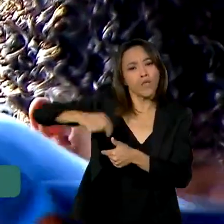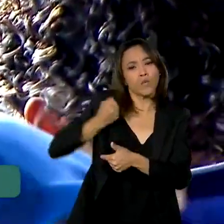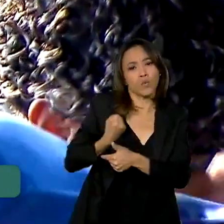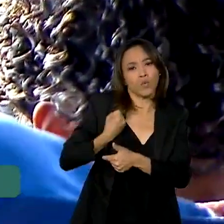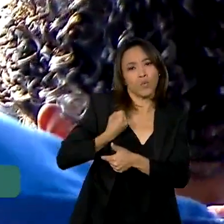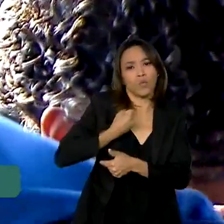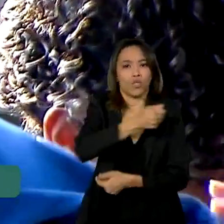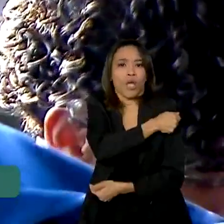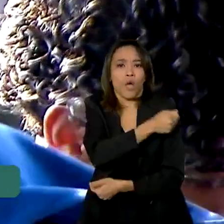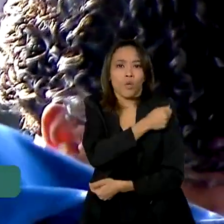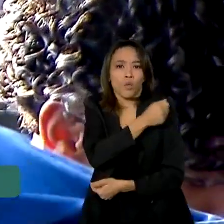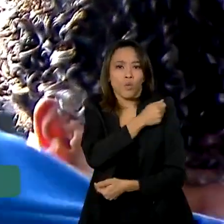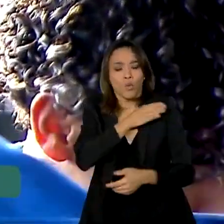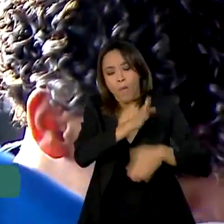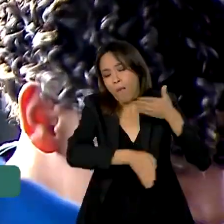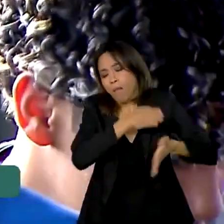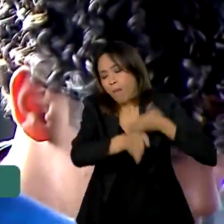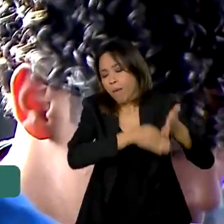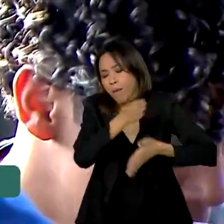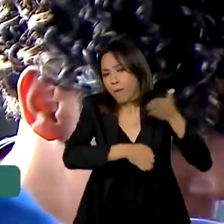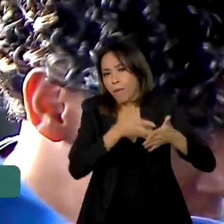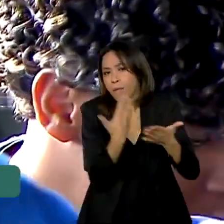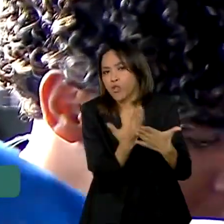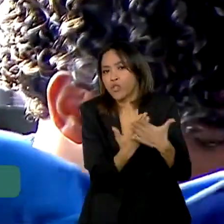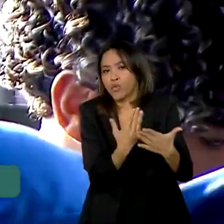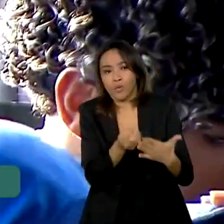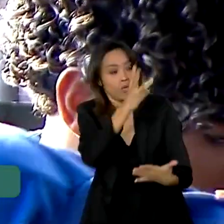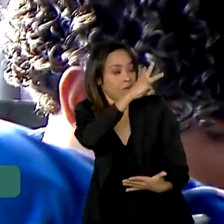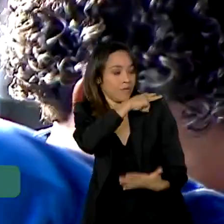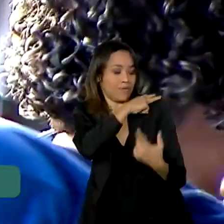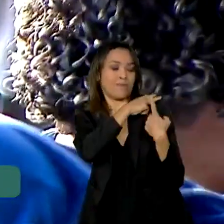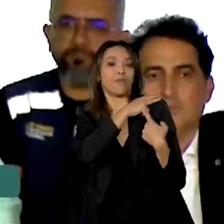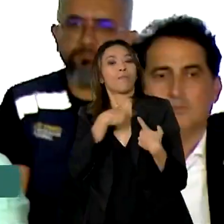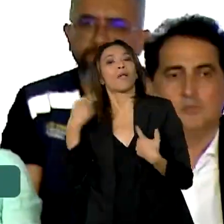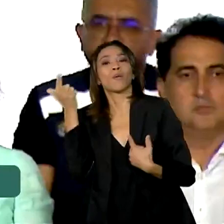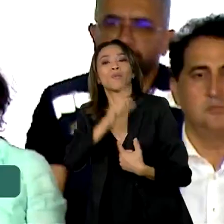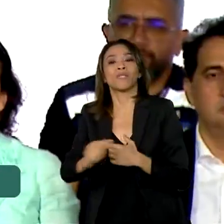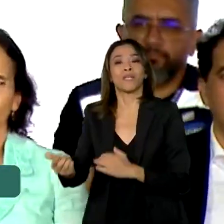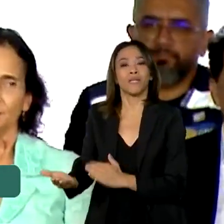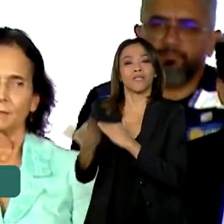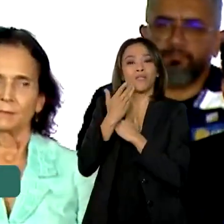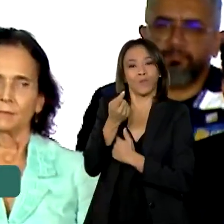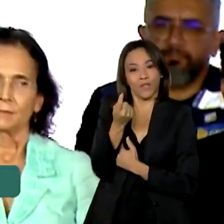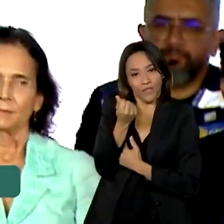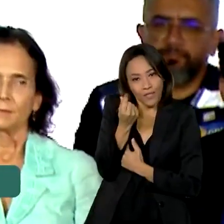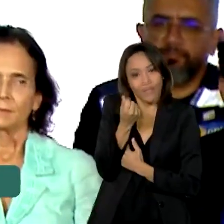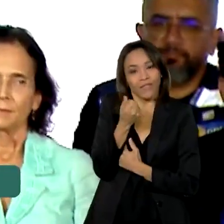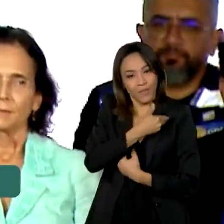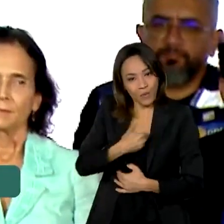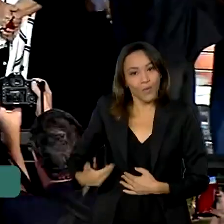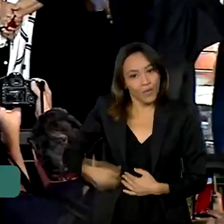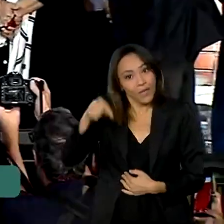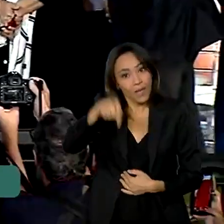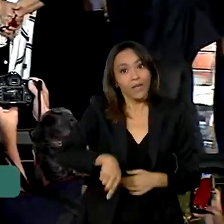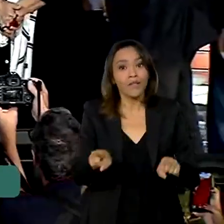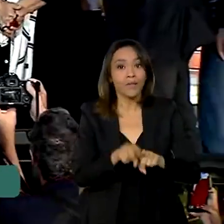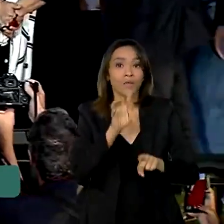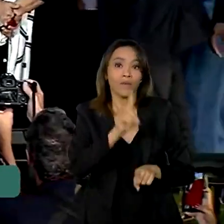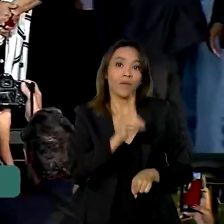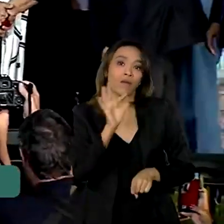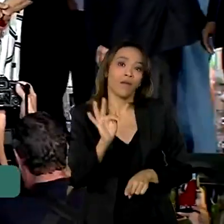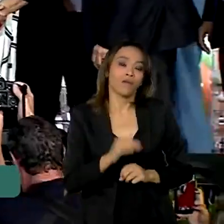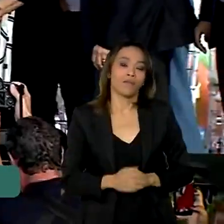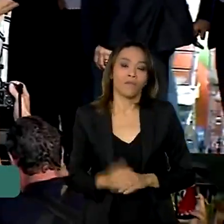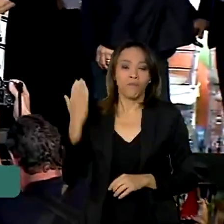do ensino médio a ser contemplado com o programa Pé de Meia aqui em todo o país e aqui também no Distrito Federal. O presidente